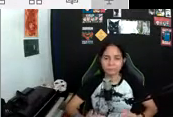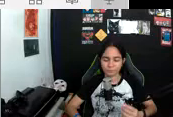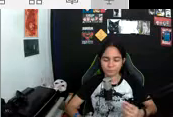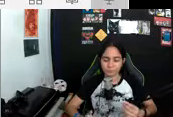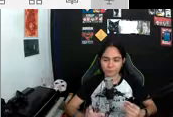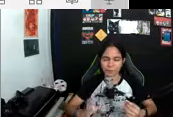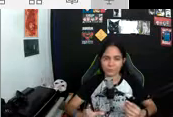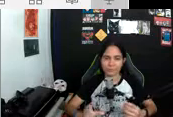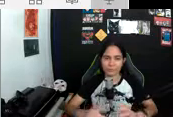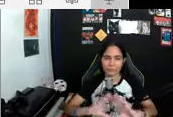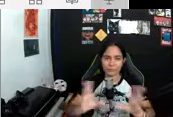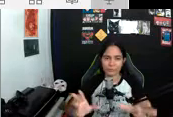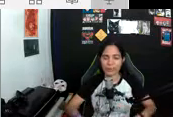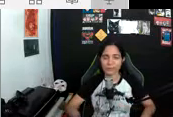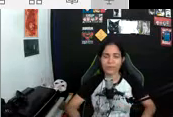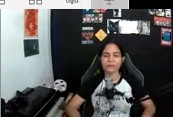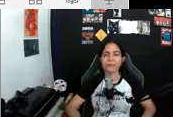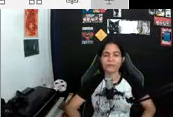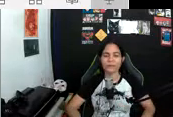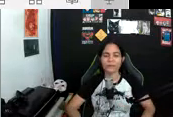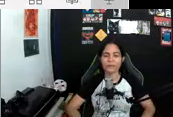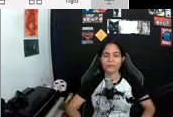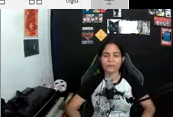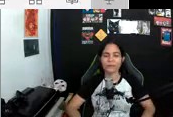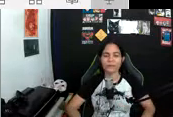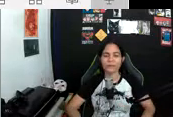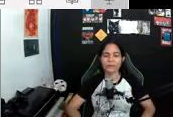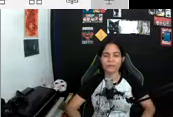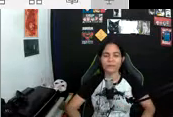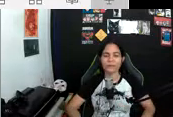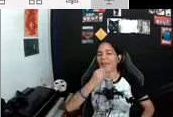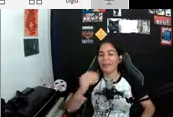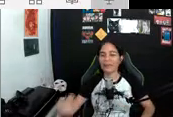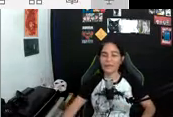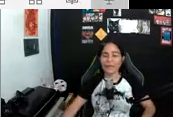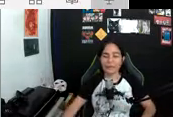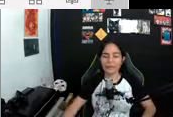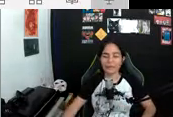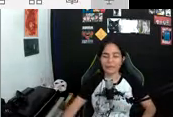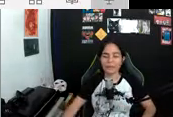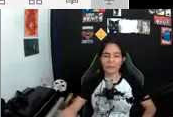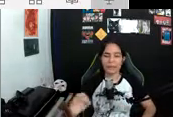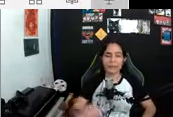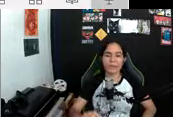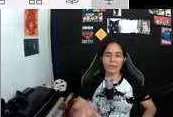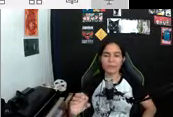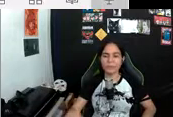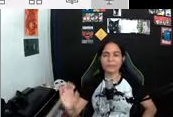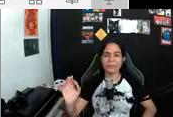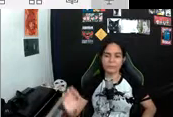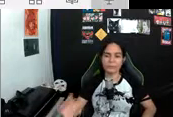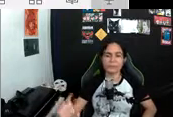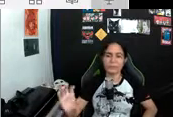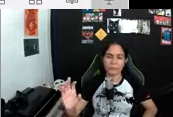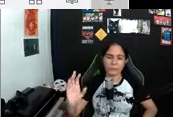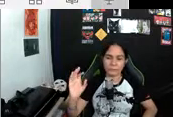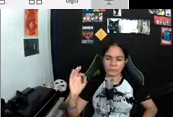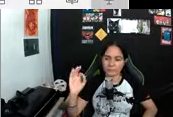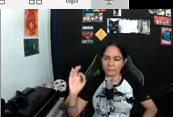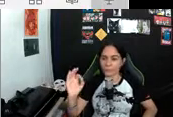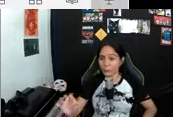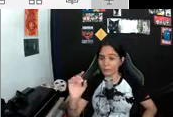social, esse conceito aí, vamos dizer assim, ele foi trazido pela World Business